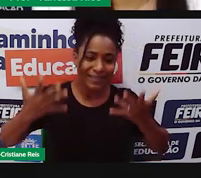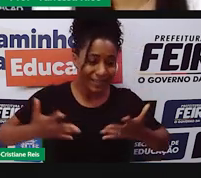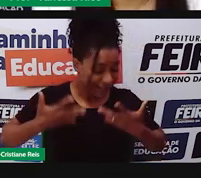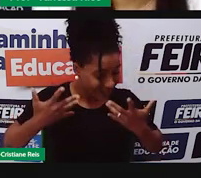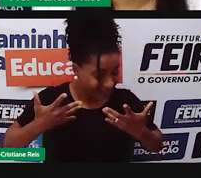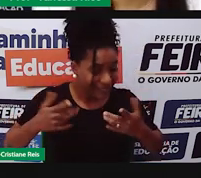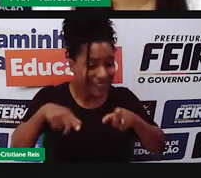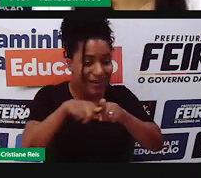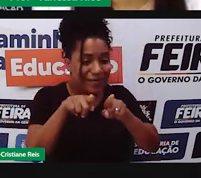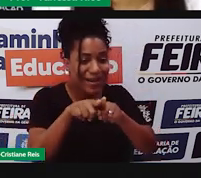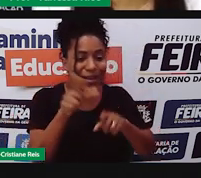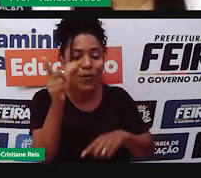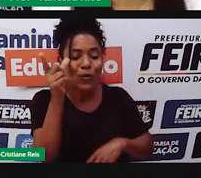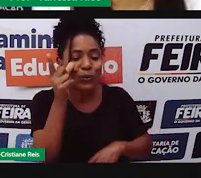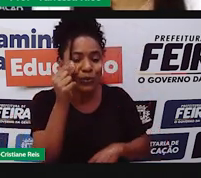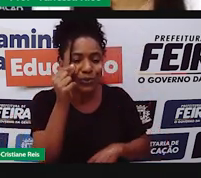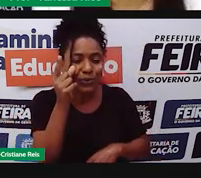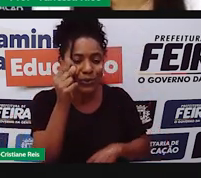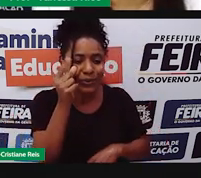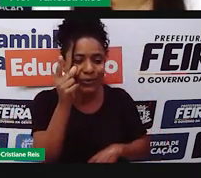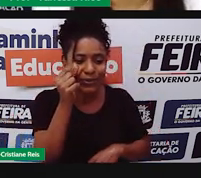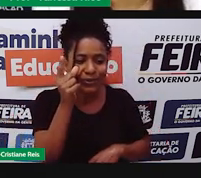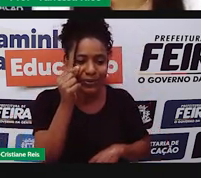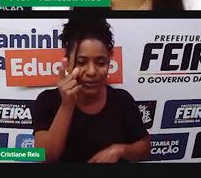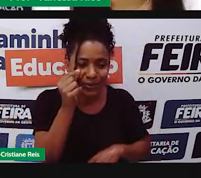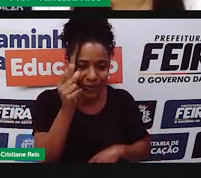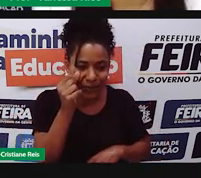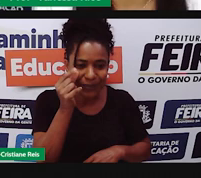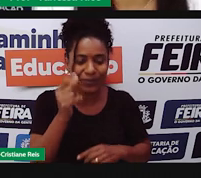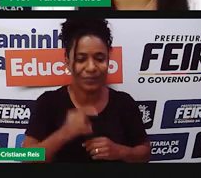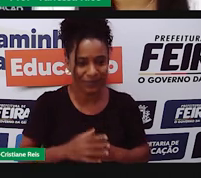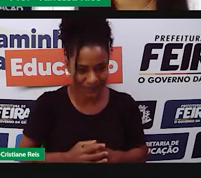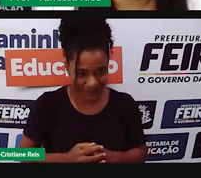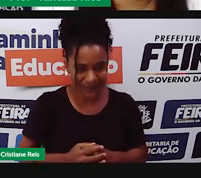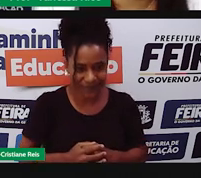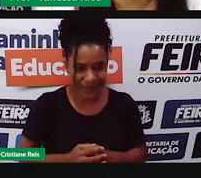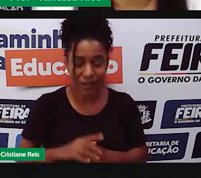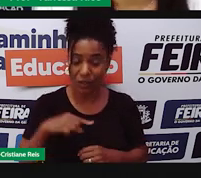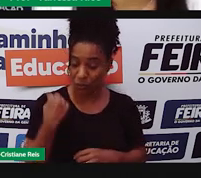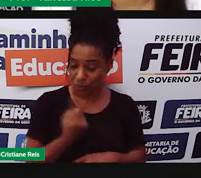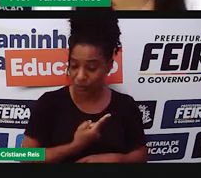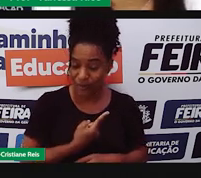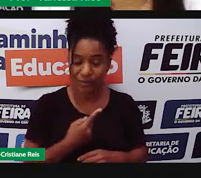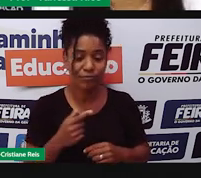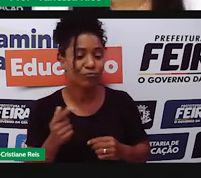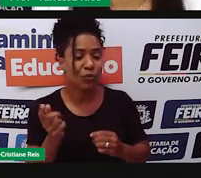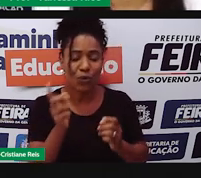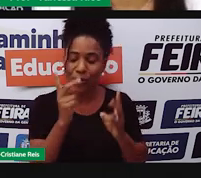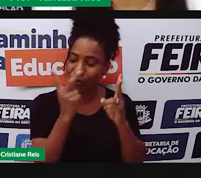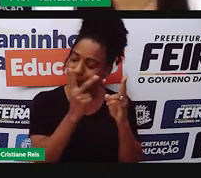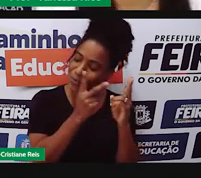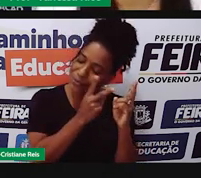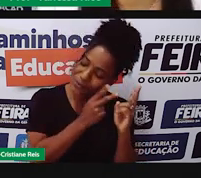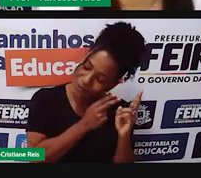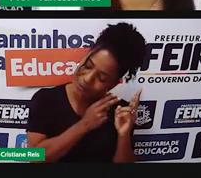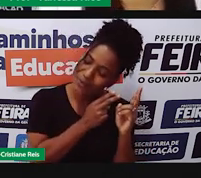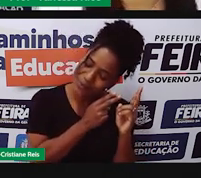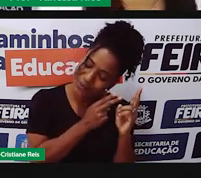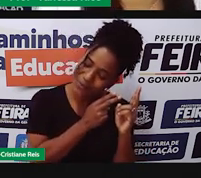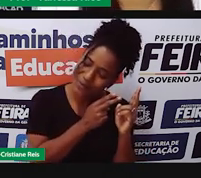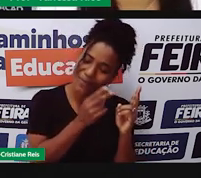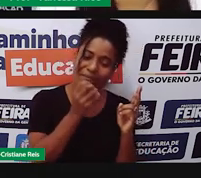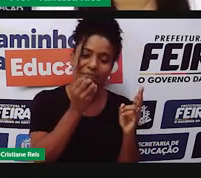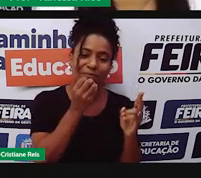muito importante, né? Para a questão do regular do sono, porque a gente acostuma o